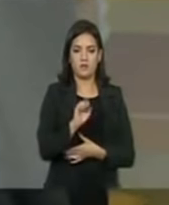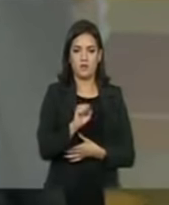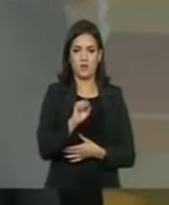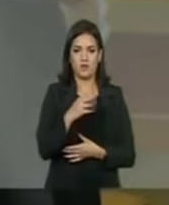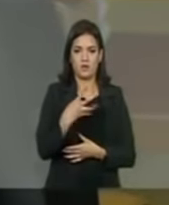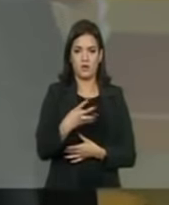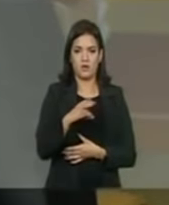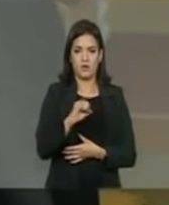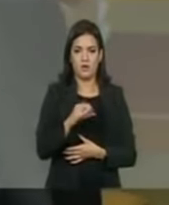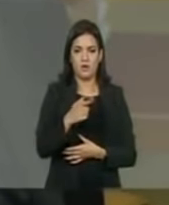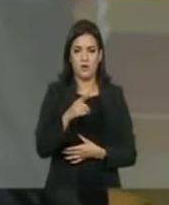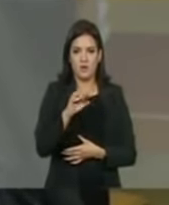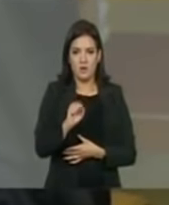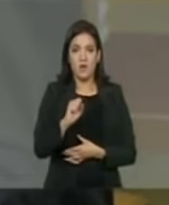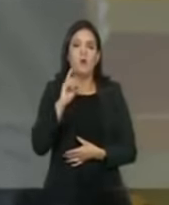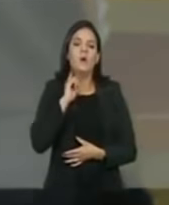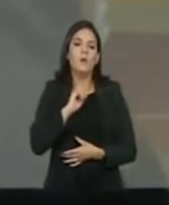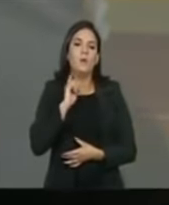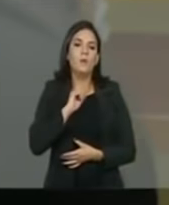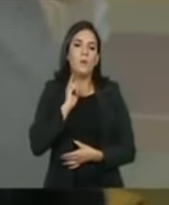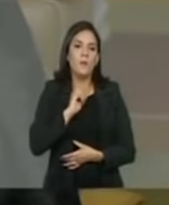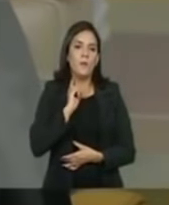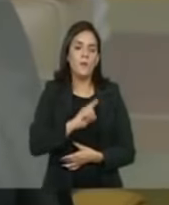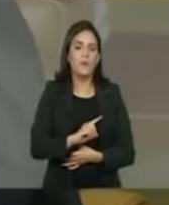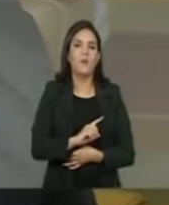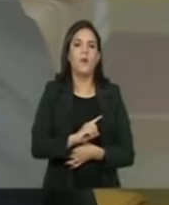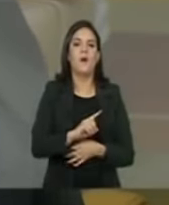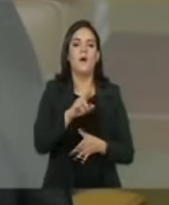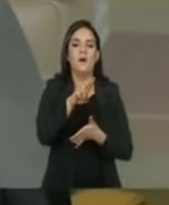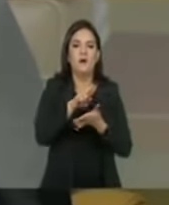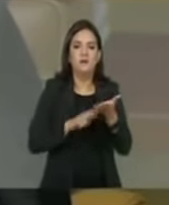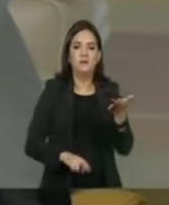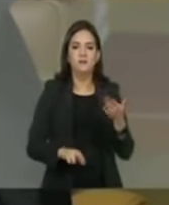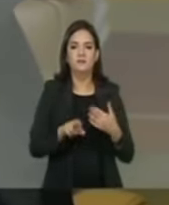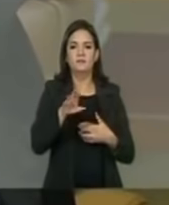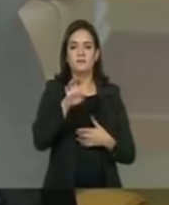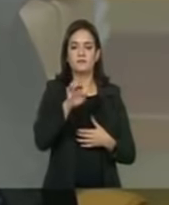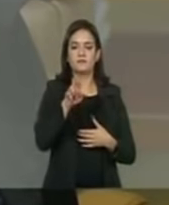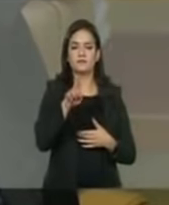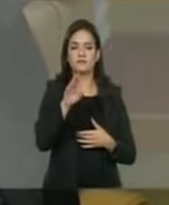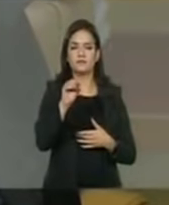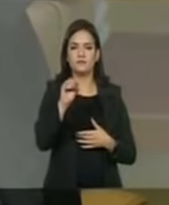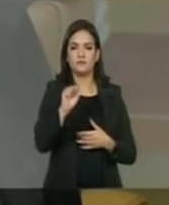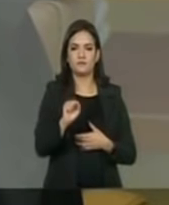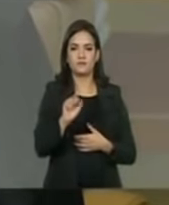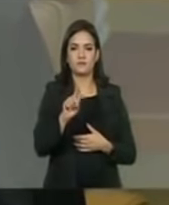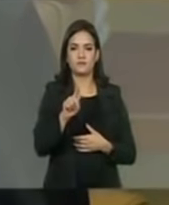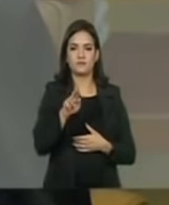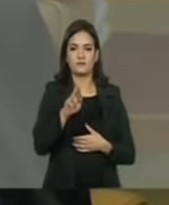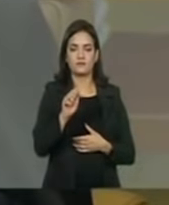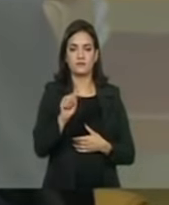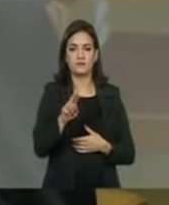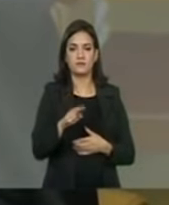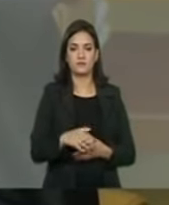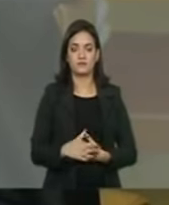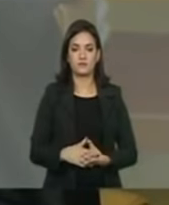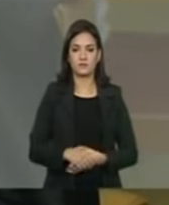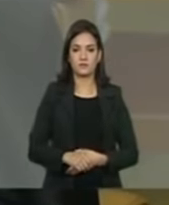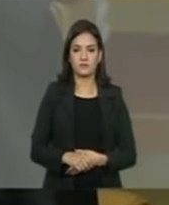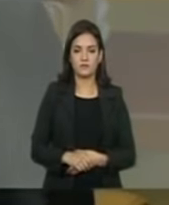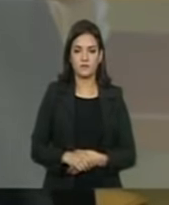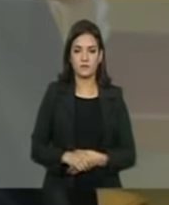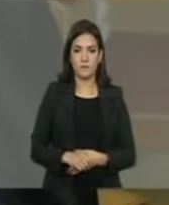78 de minas e que foi relator o ministro eros grau e e também o